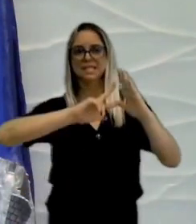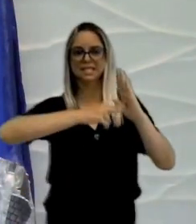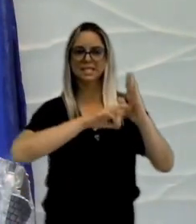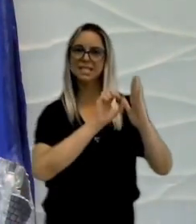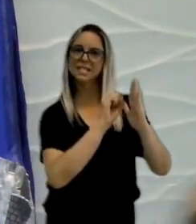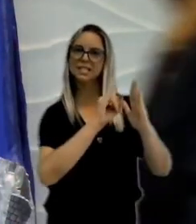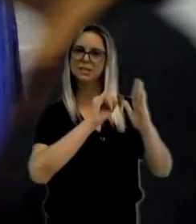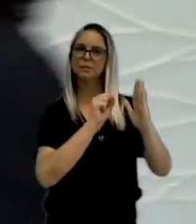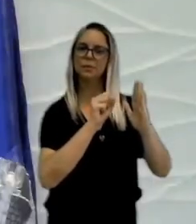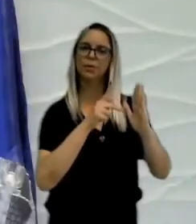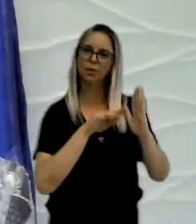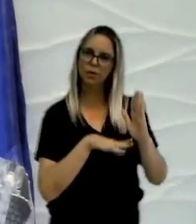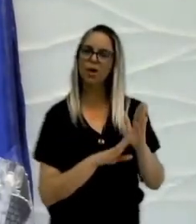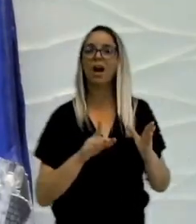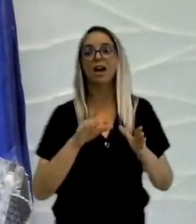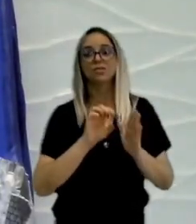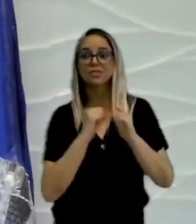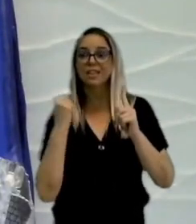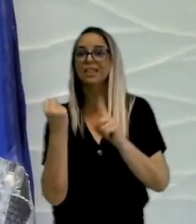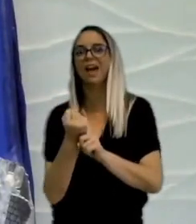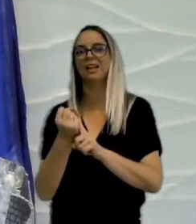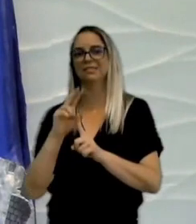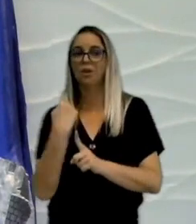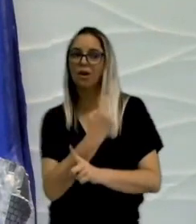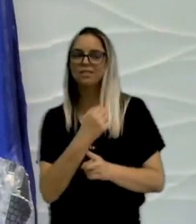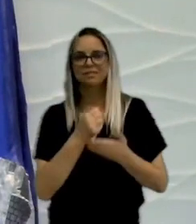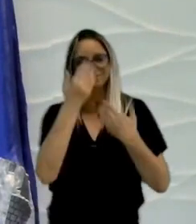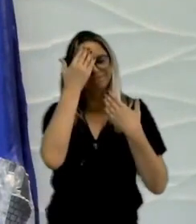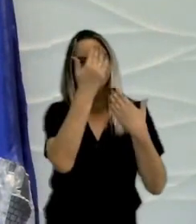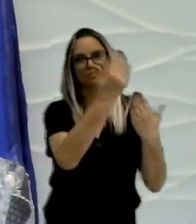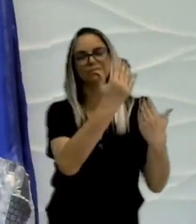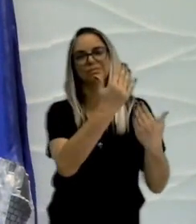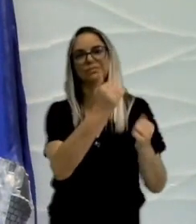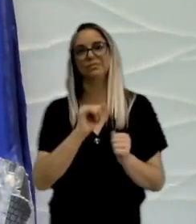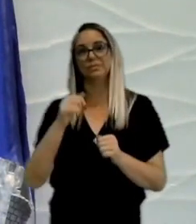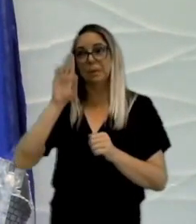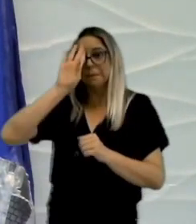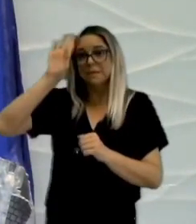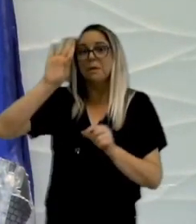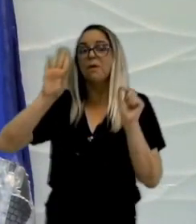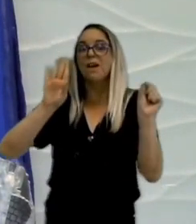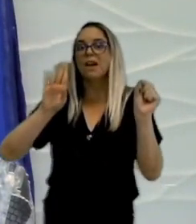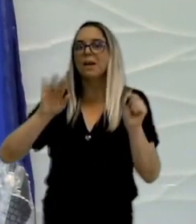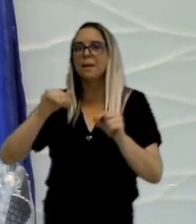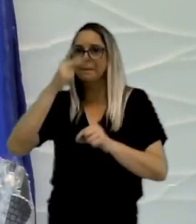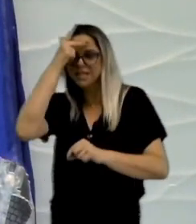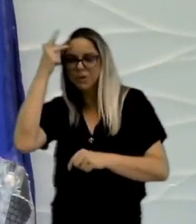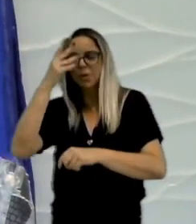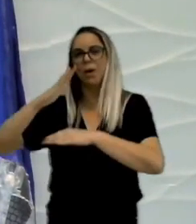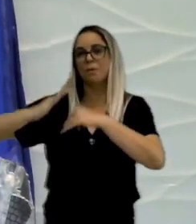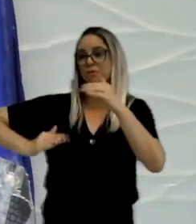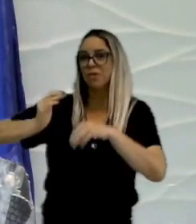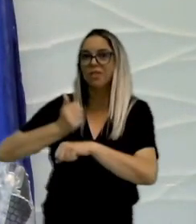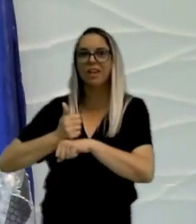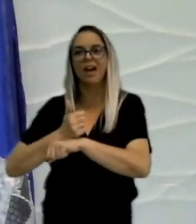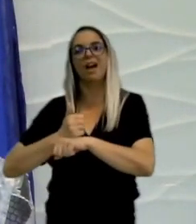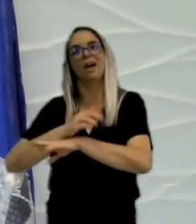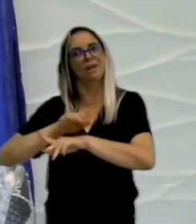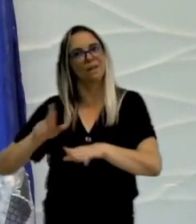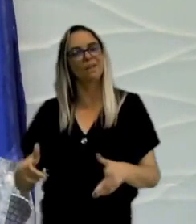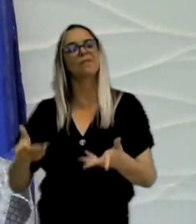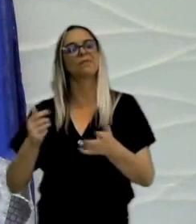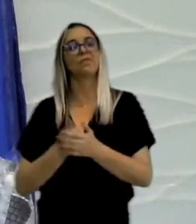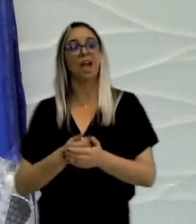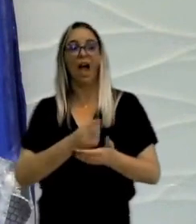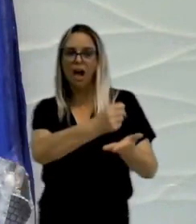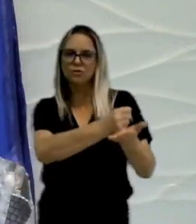prestado à nossa sociedade, de forma especial aos servidores públicos municipais, qual tem contribuído muito com essa casa nos